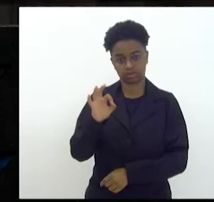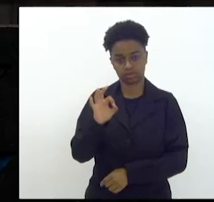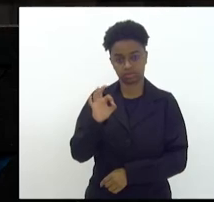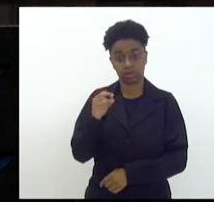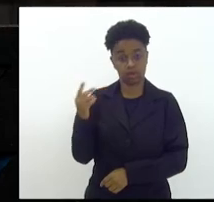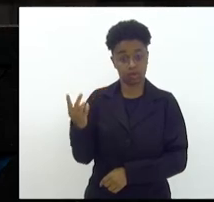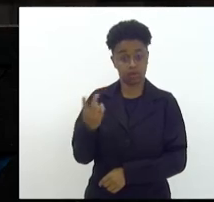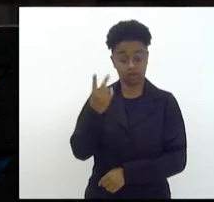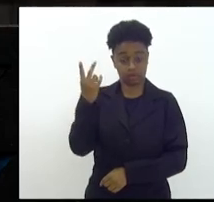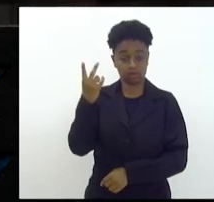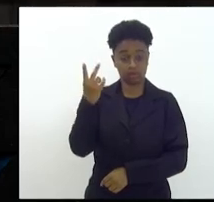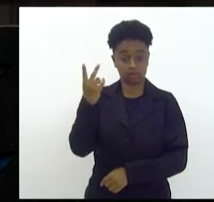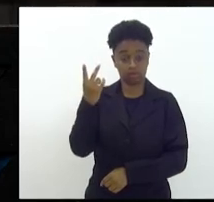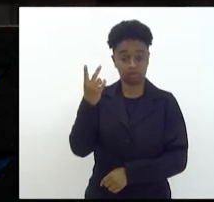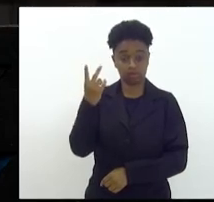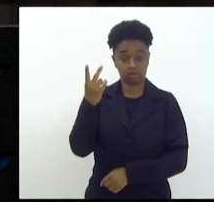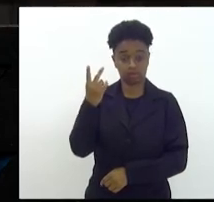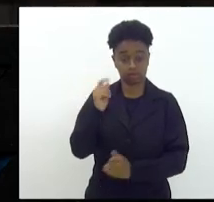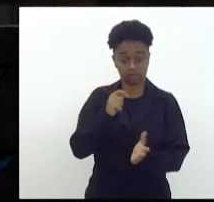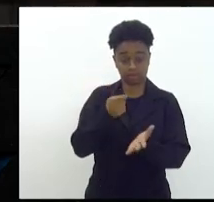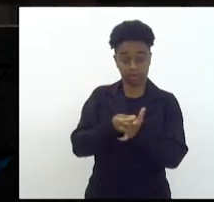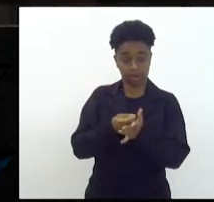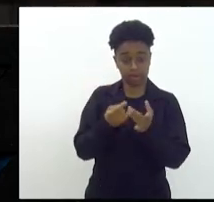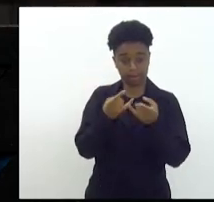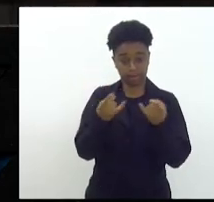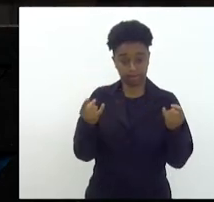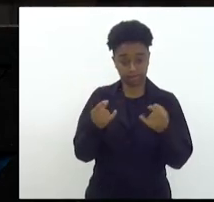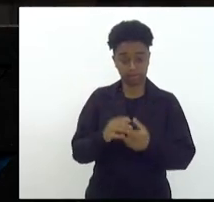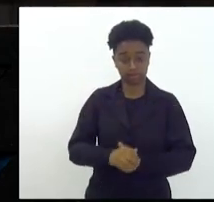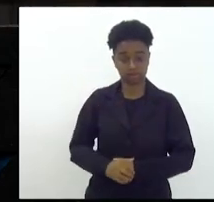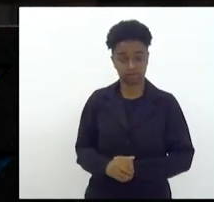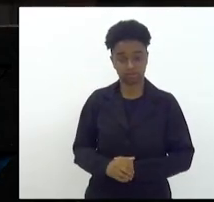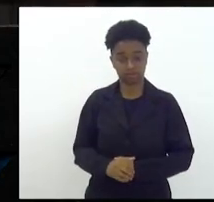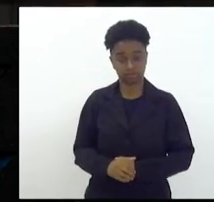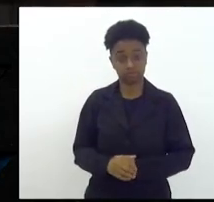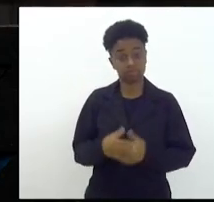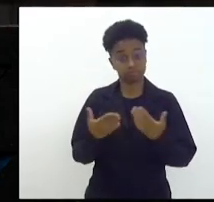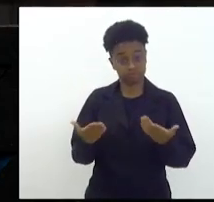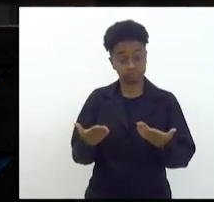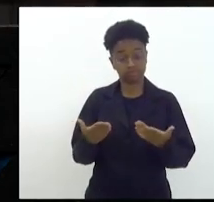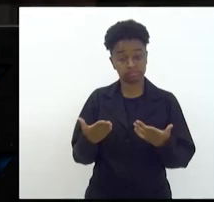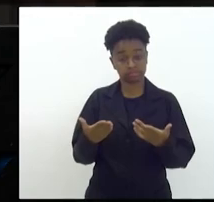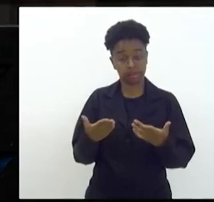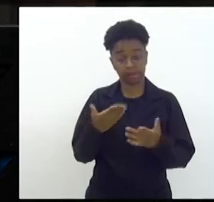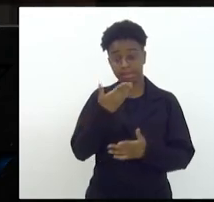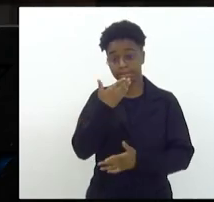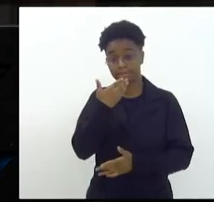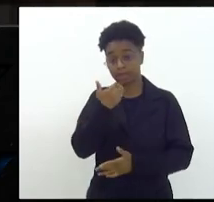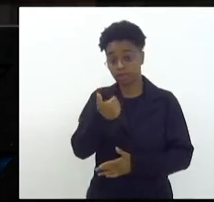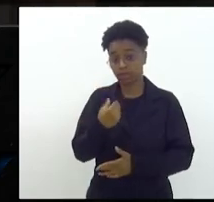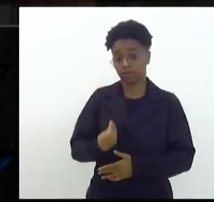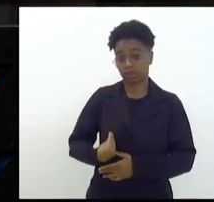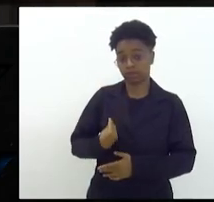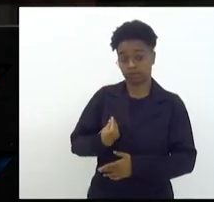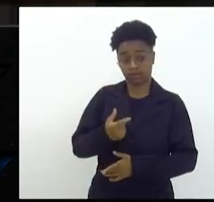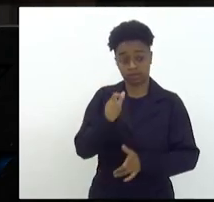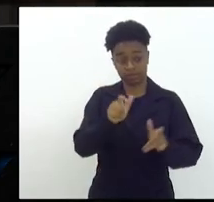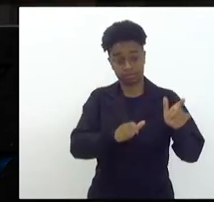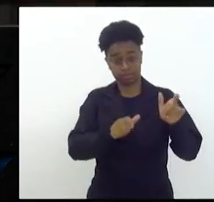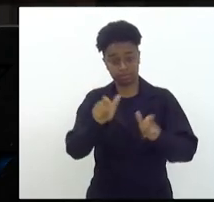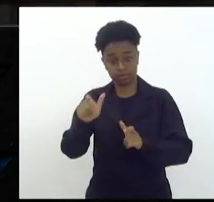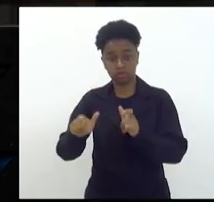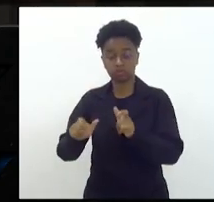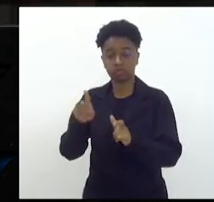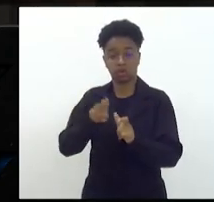a tarifa reduzir a tarifa dessa forma beneficiar os usuários